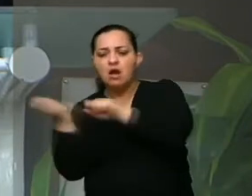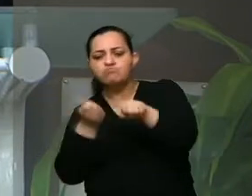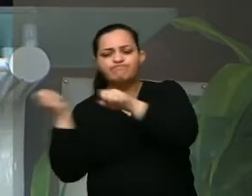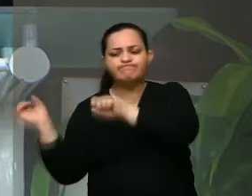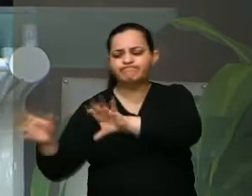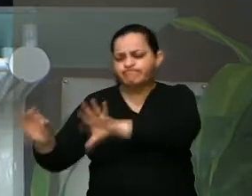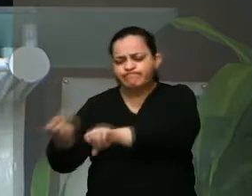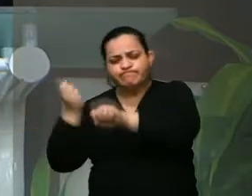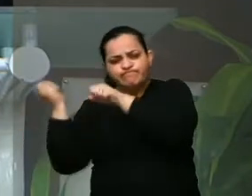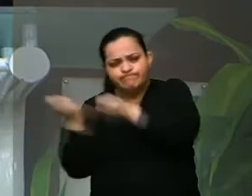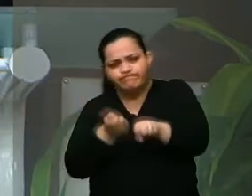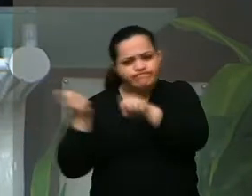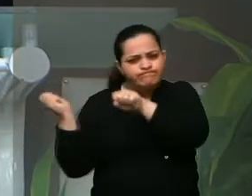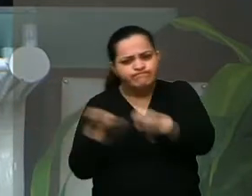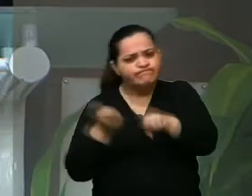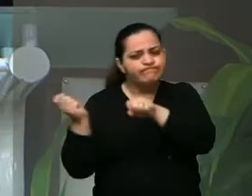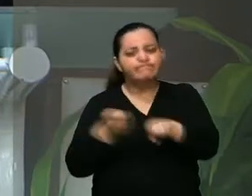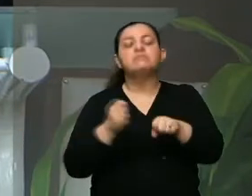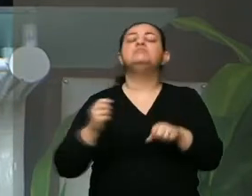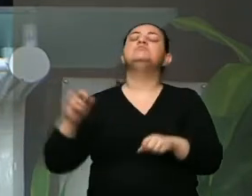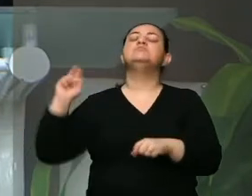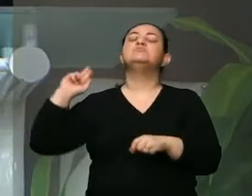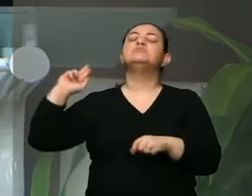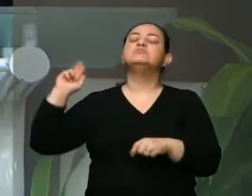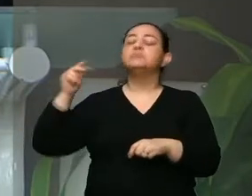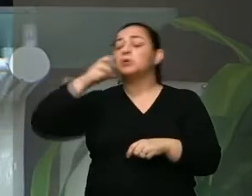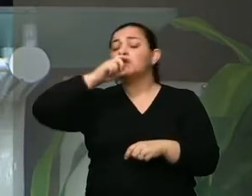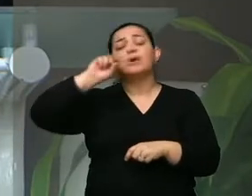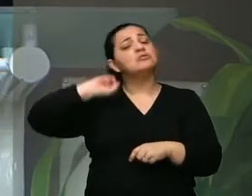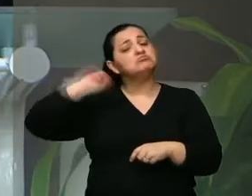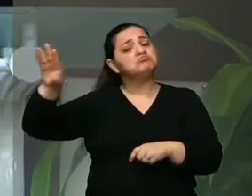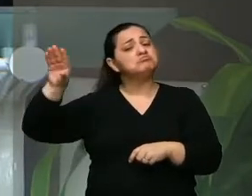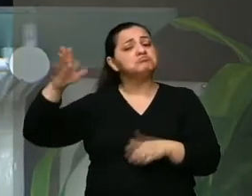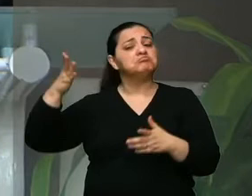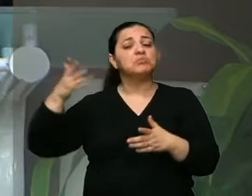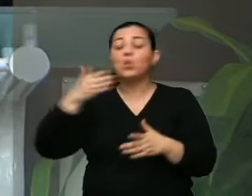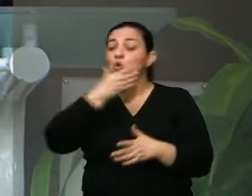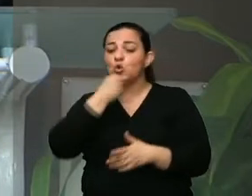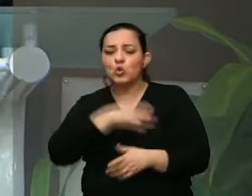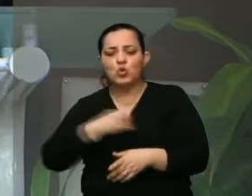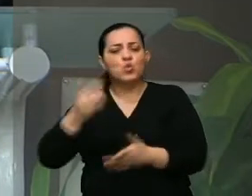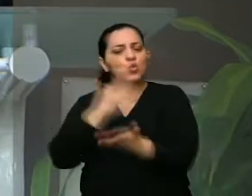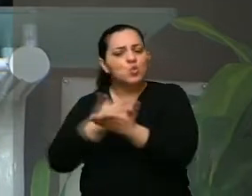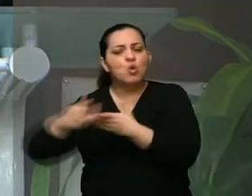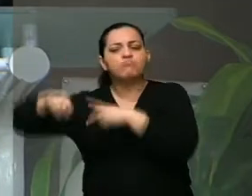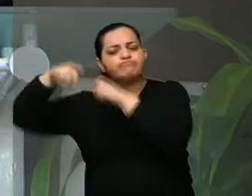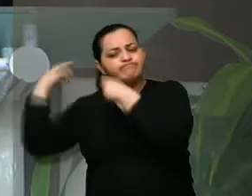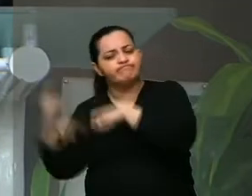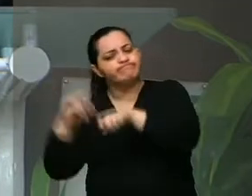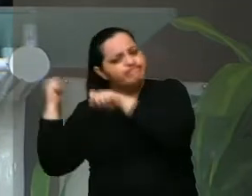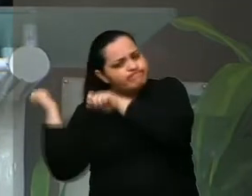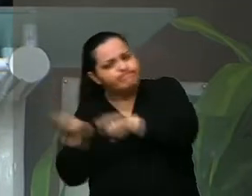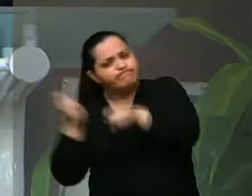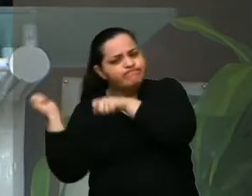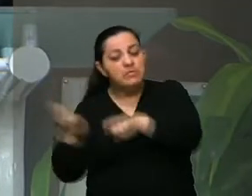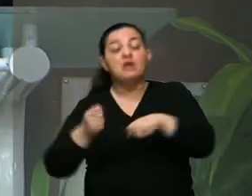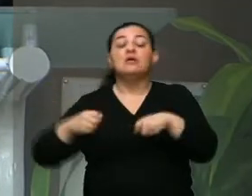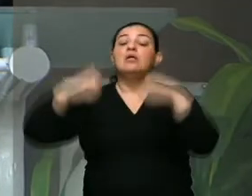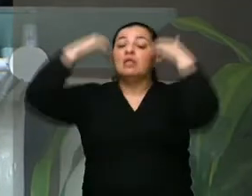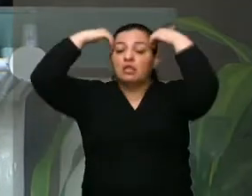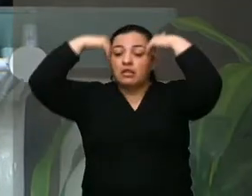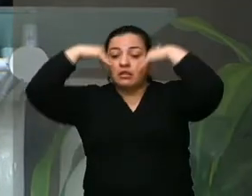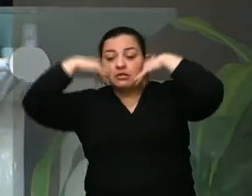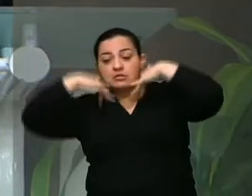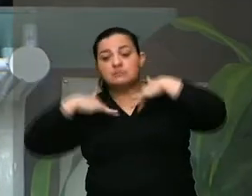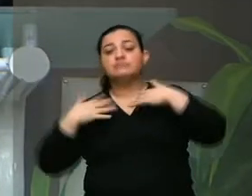muita garra e foi o pai foi para a cidade o menino começou a falar numa altura e